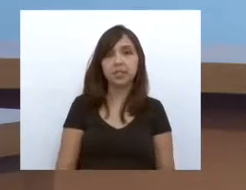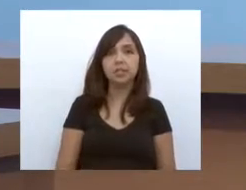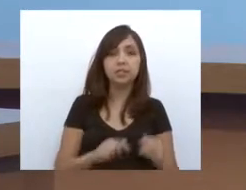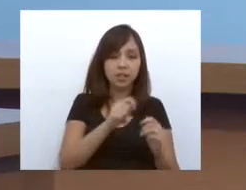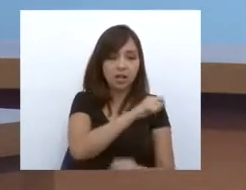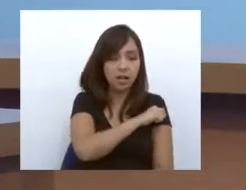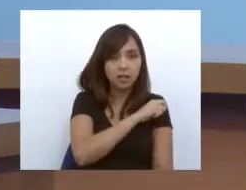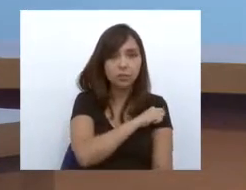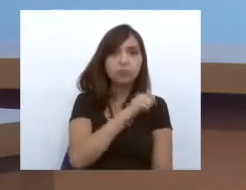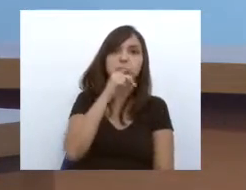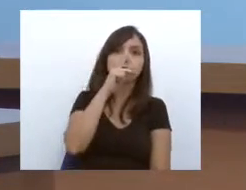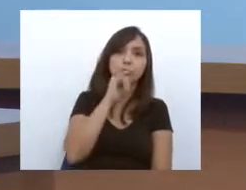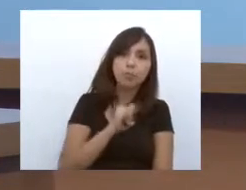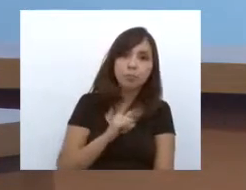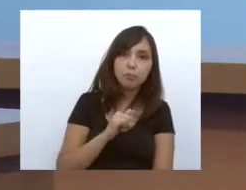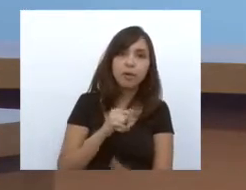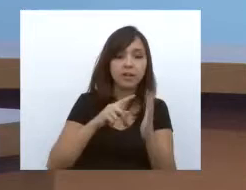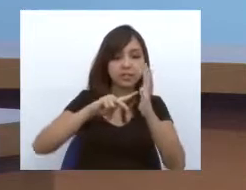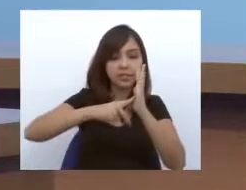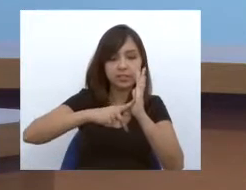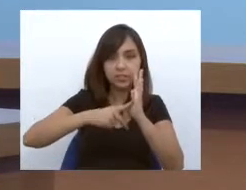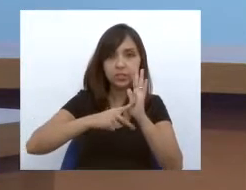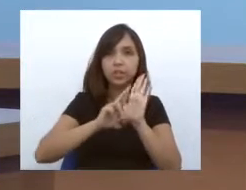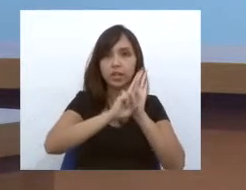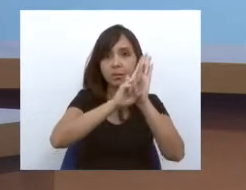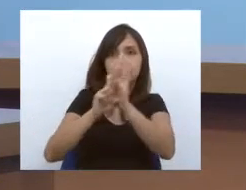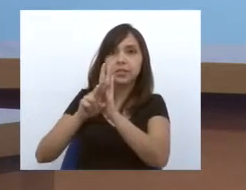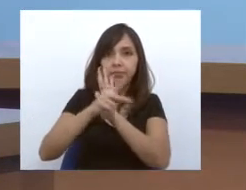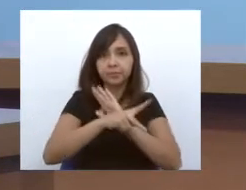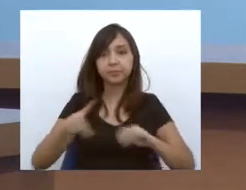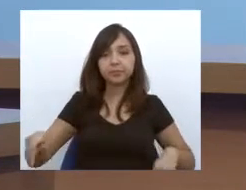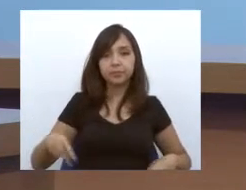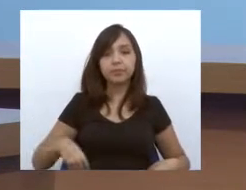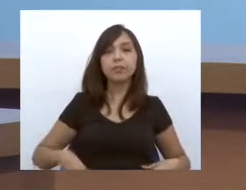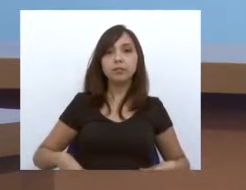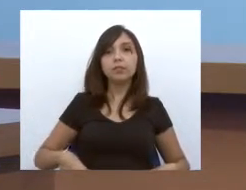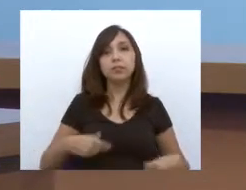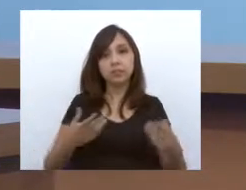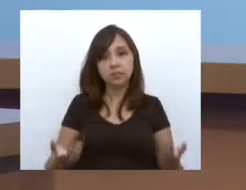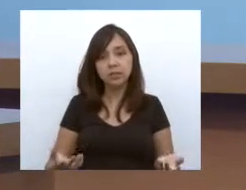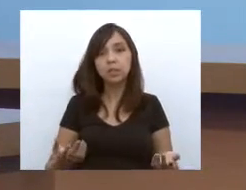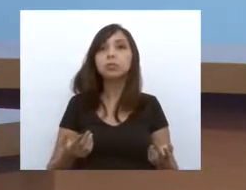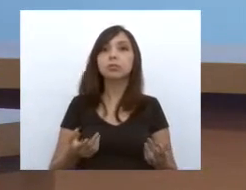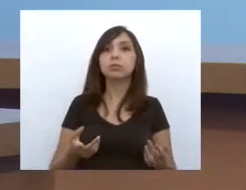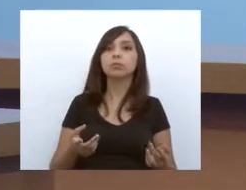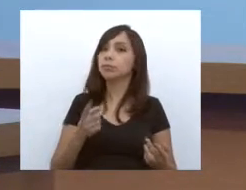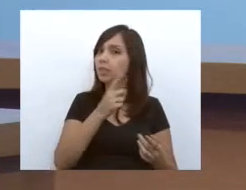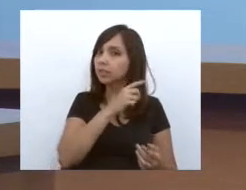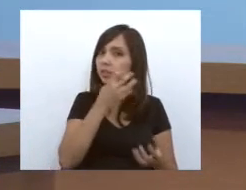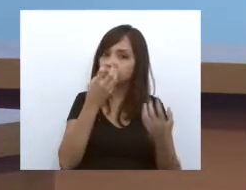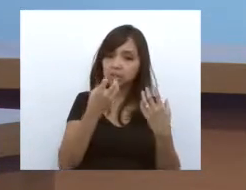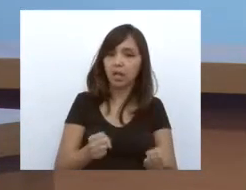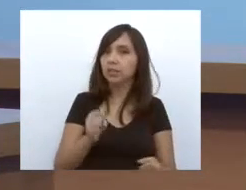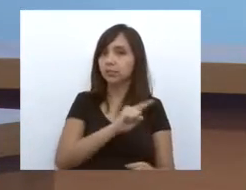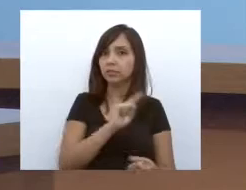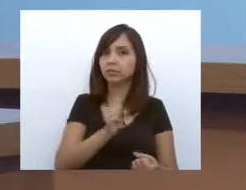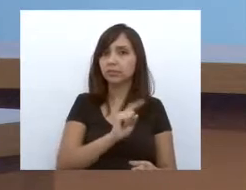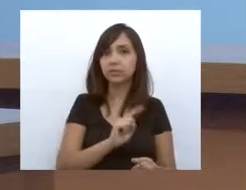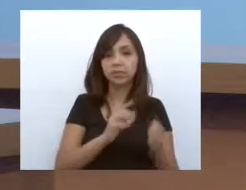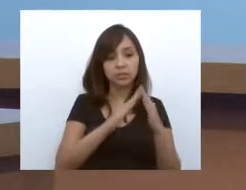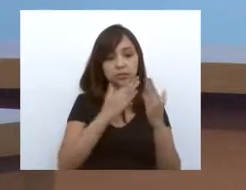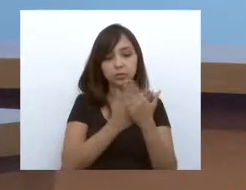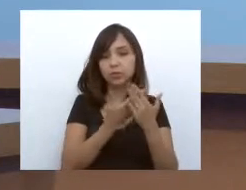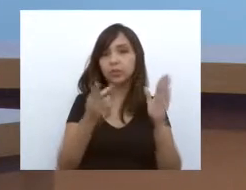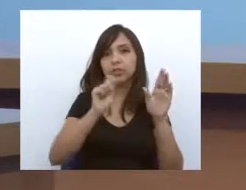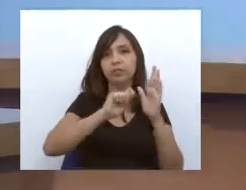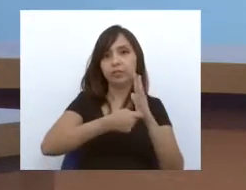alunos, com pais, com o sindicato que representa os professores. Né? Então, é não ao fechamento de escolas. A gente